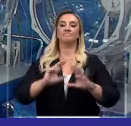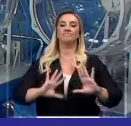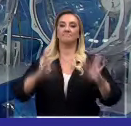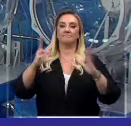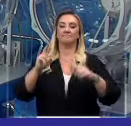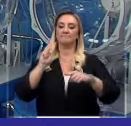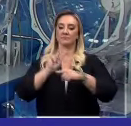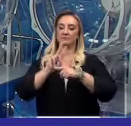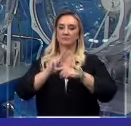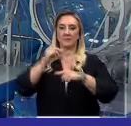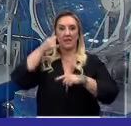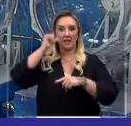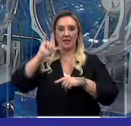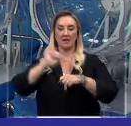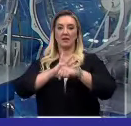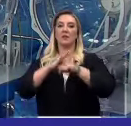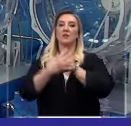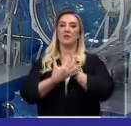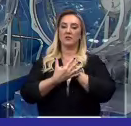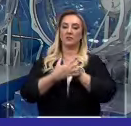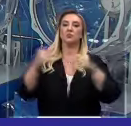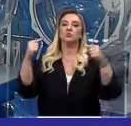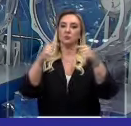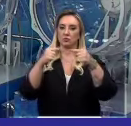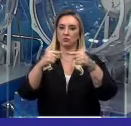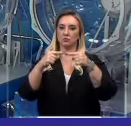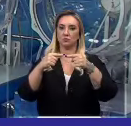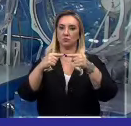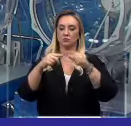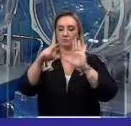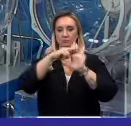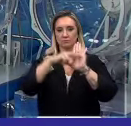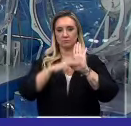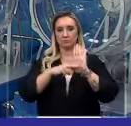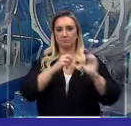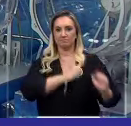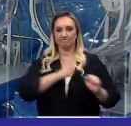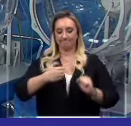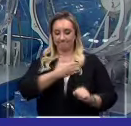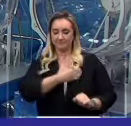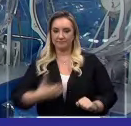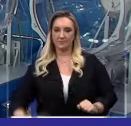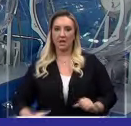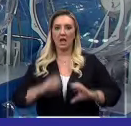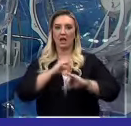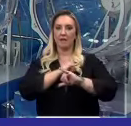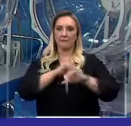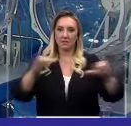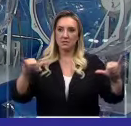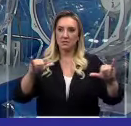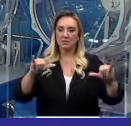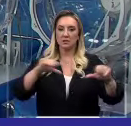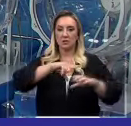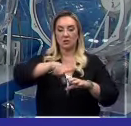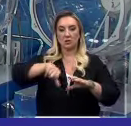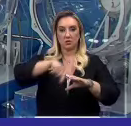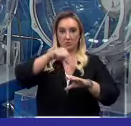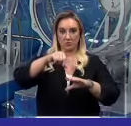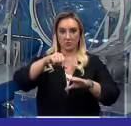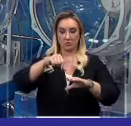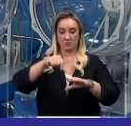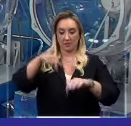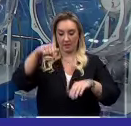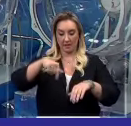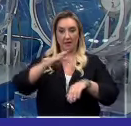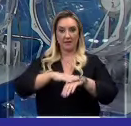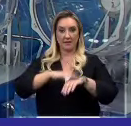ações de prevenção à Covid-19 coronavírus, em consonância com as diretrizes do poder público, comunicamos que os sorteios das loterias estão